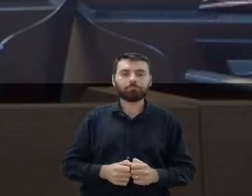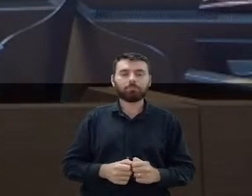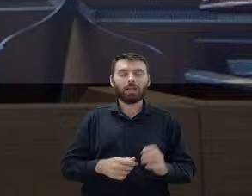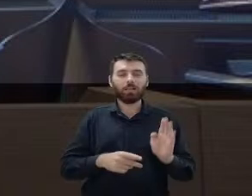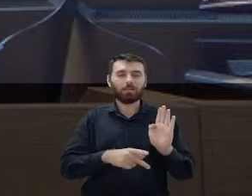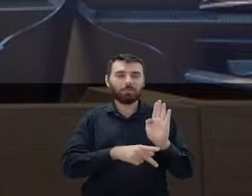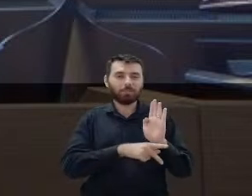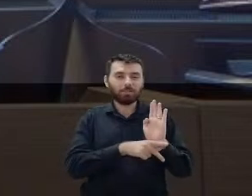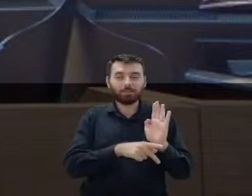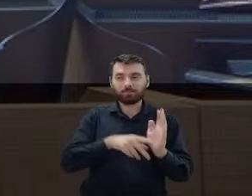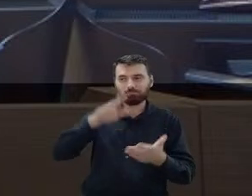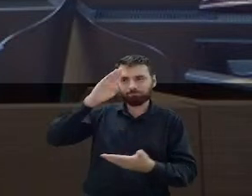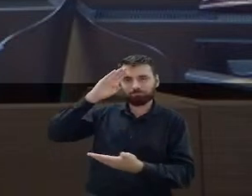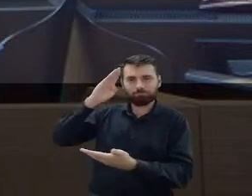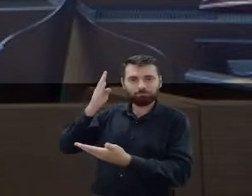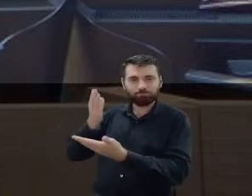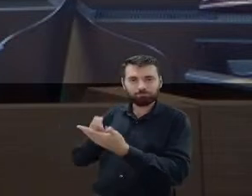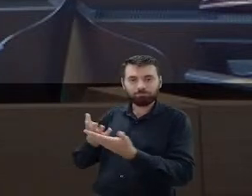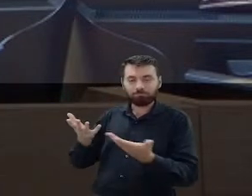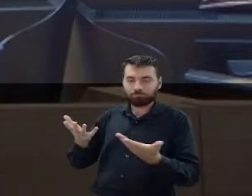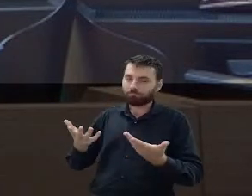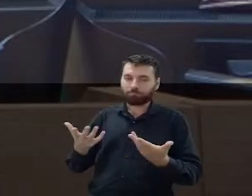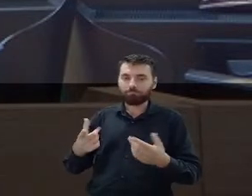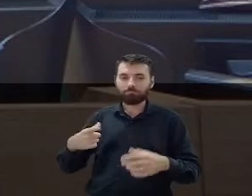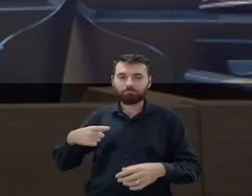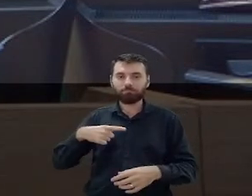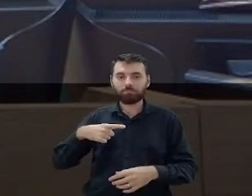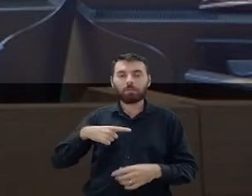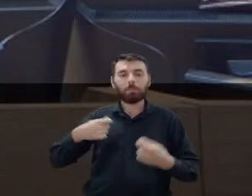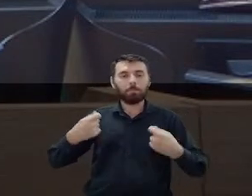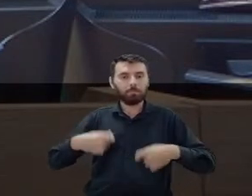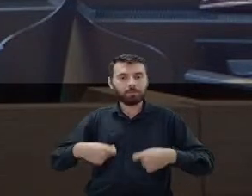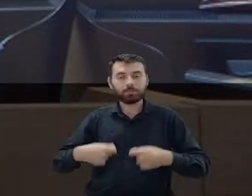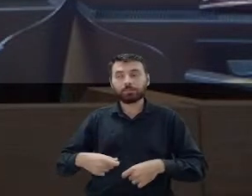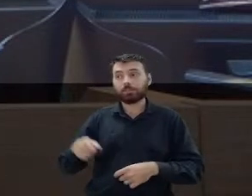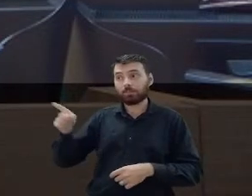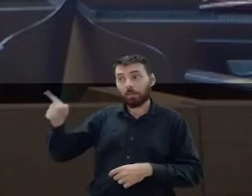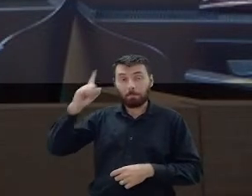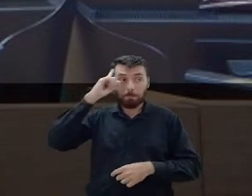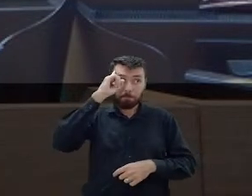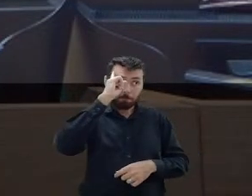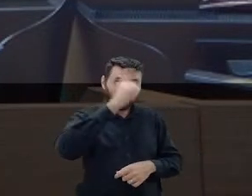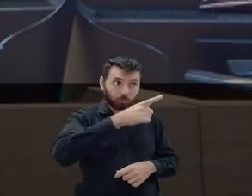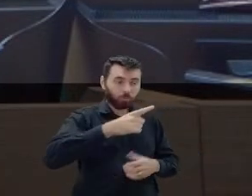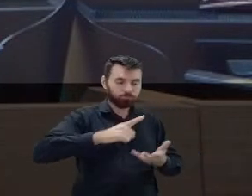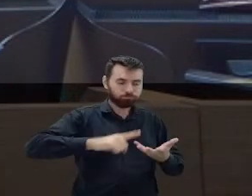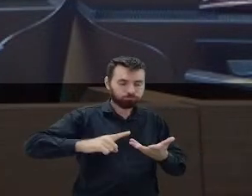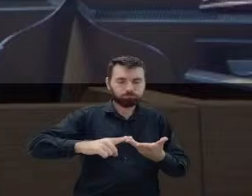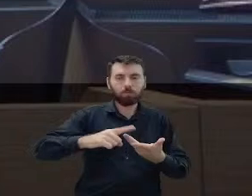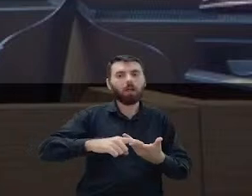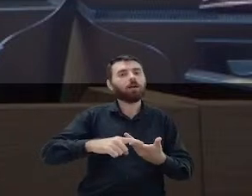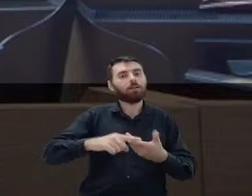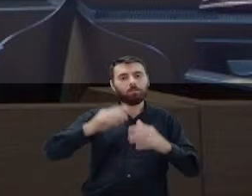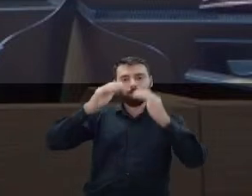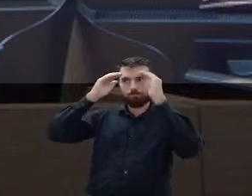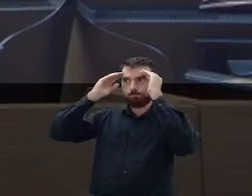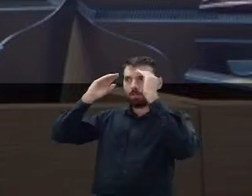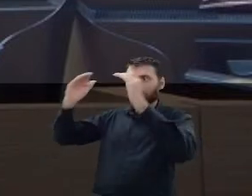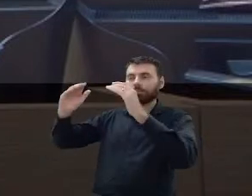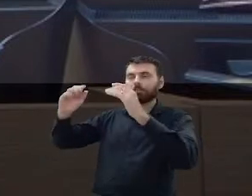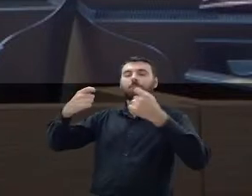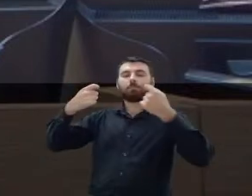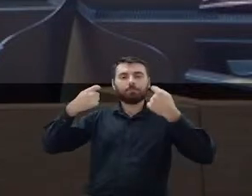executado com observância rigorosa do que nele foi determinado, sem ampliação ou restrição de seu